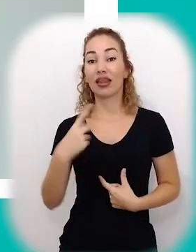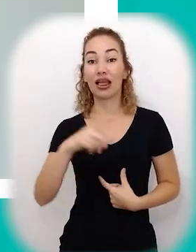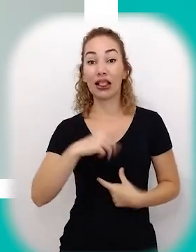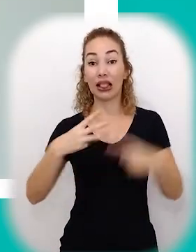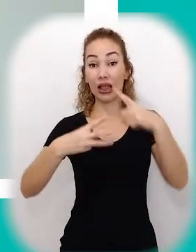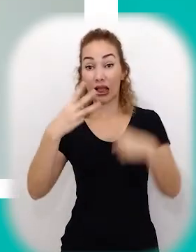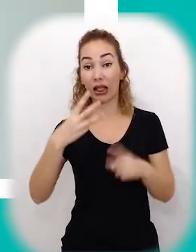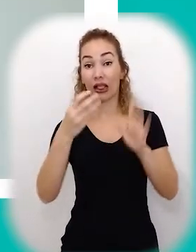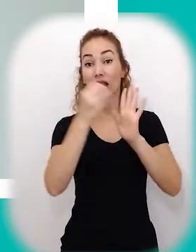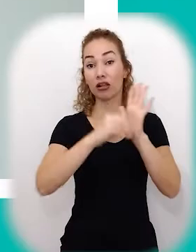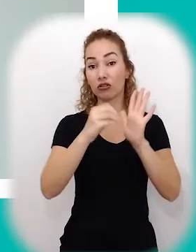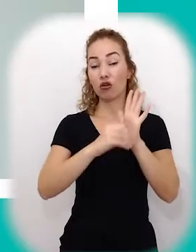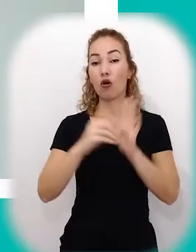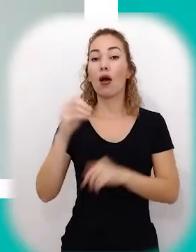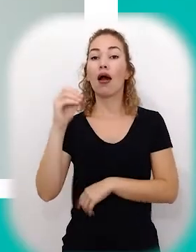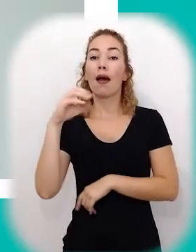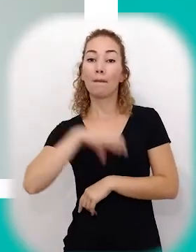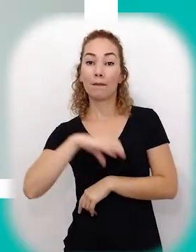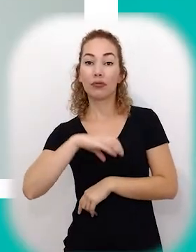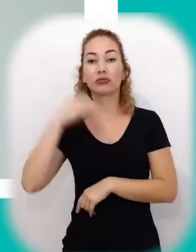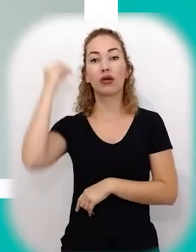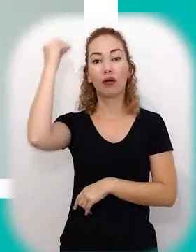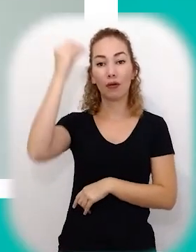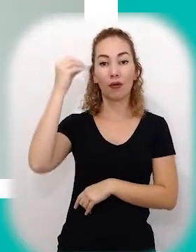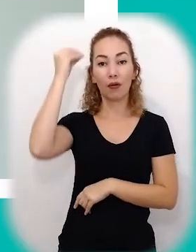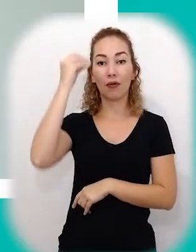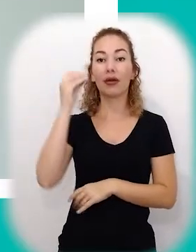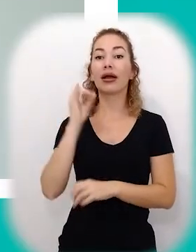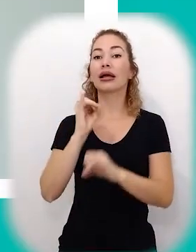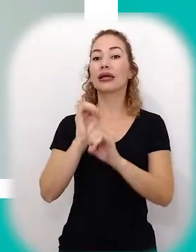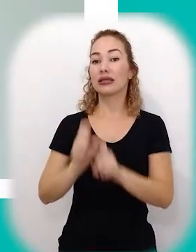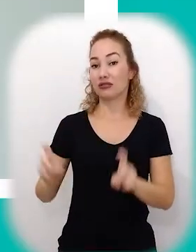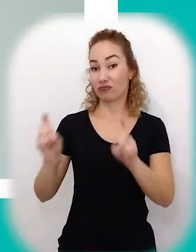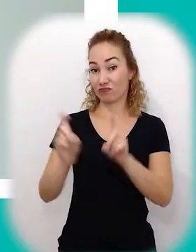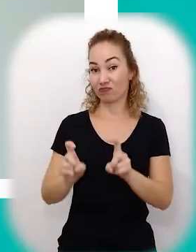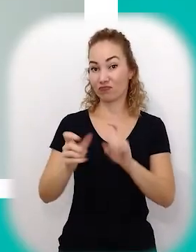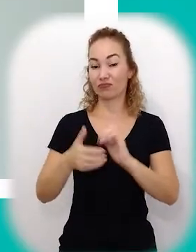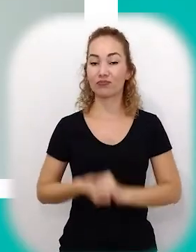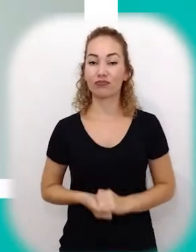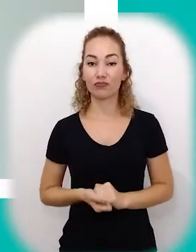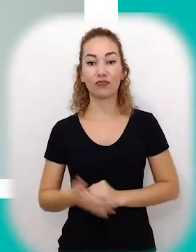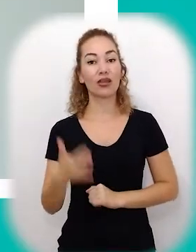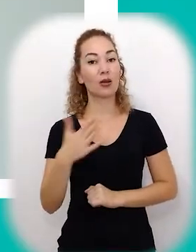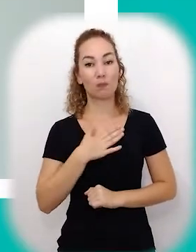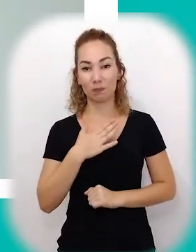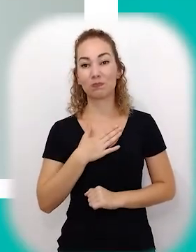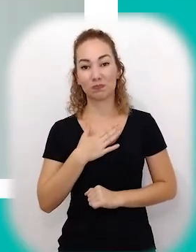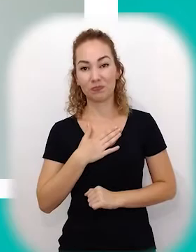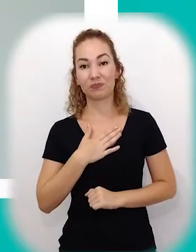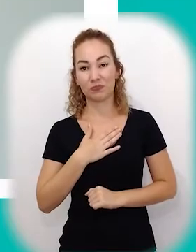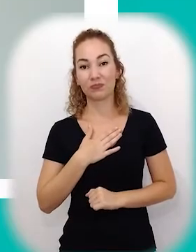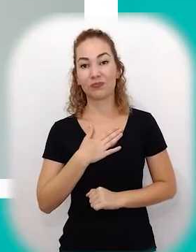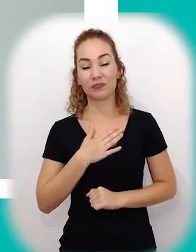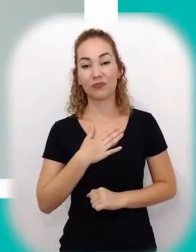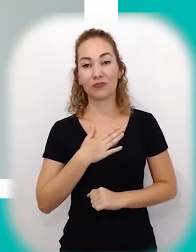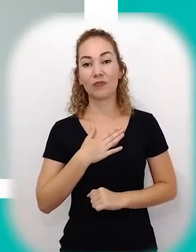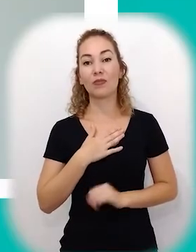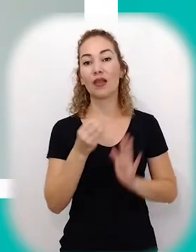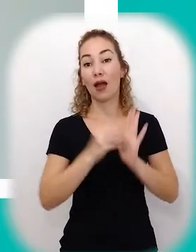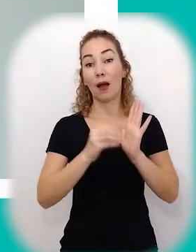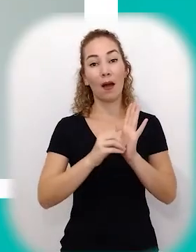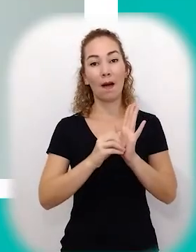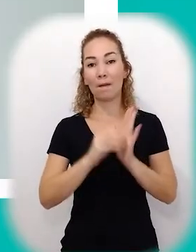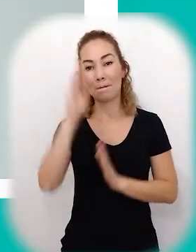temos 3 oficinas de português, de psicologia e de informática. E para mim, a minha